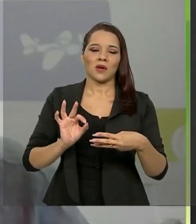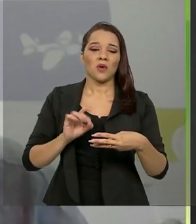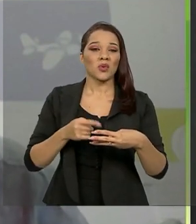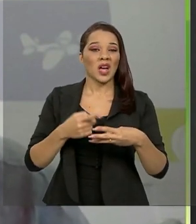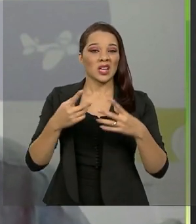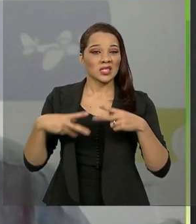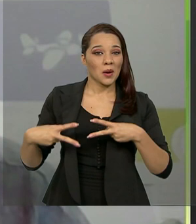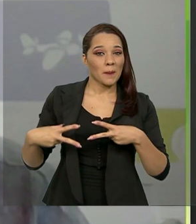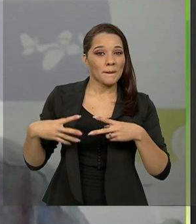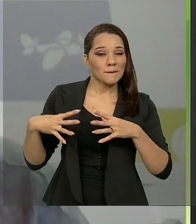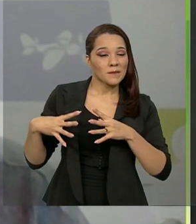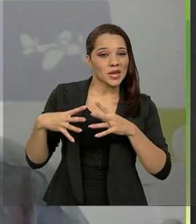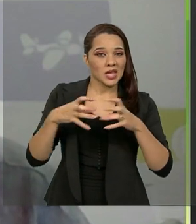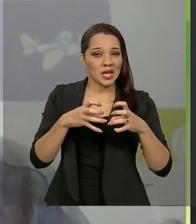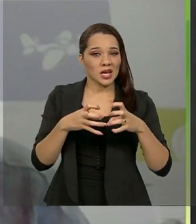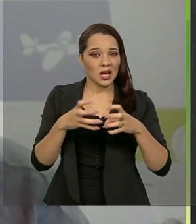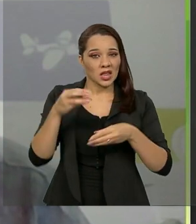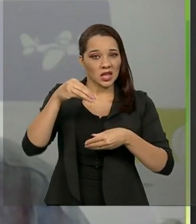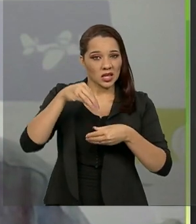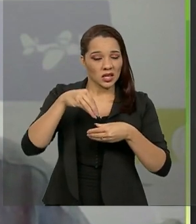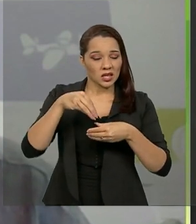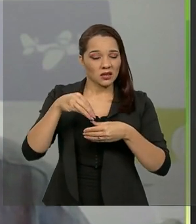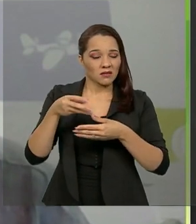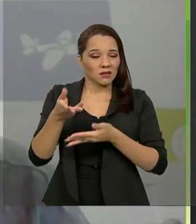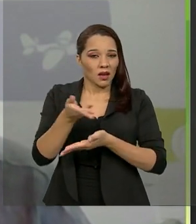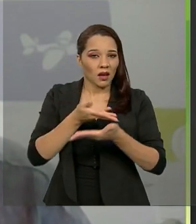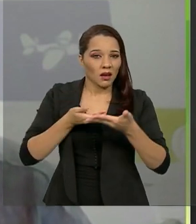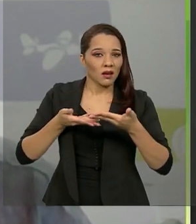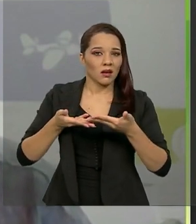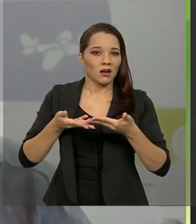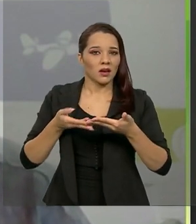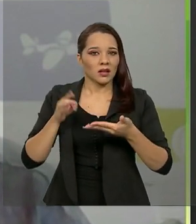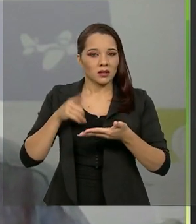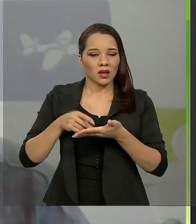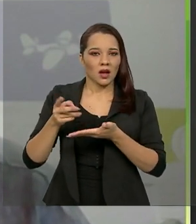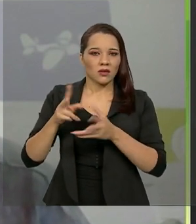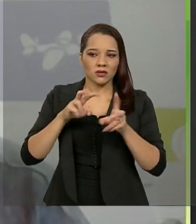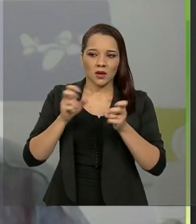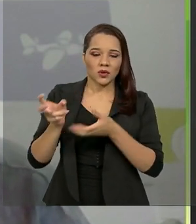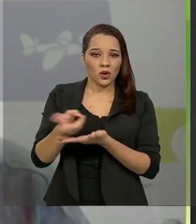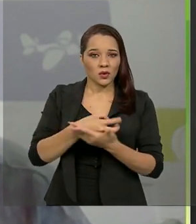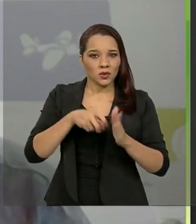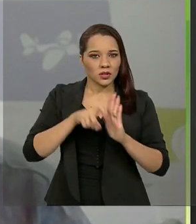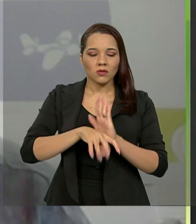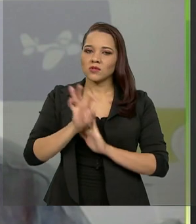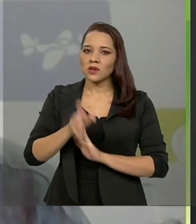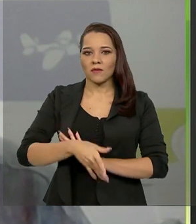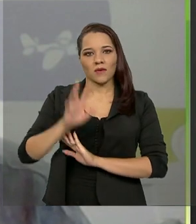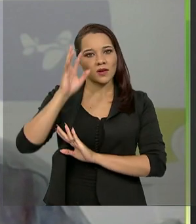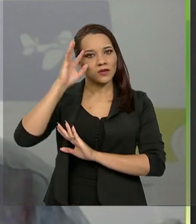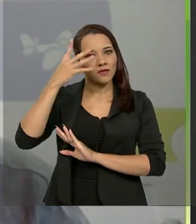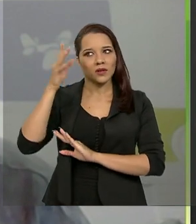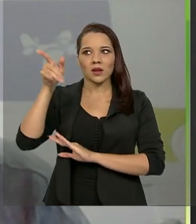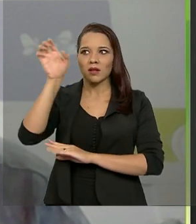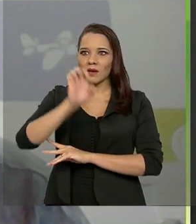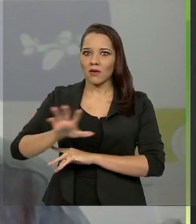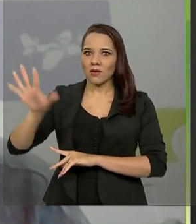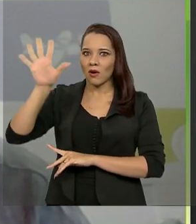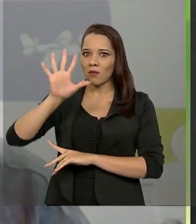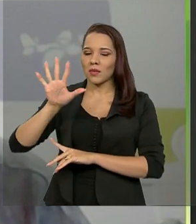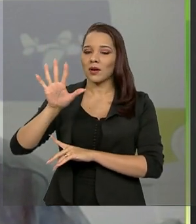briga interfederativa em torno da tributação do consumo já foi resolvida na Europa